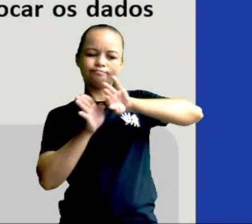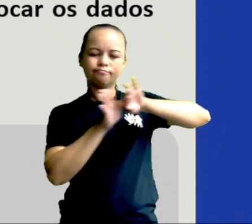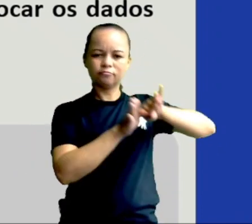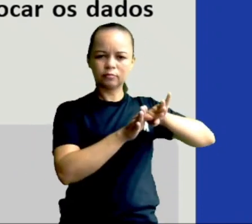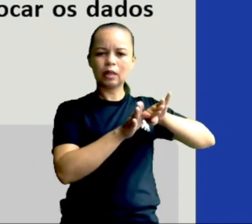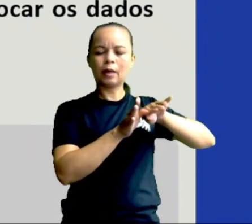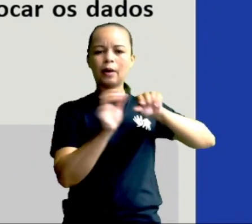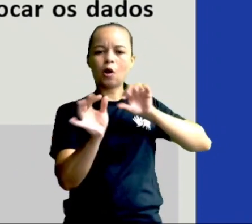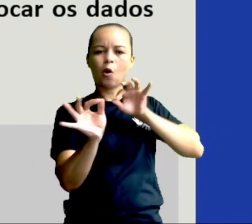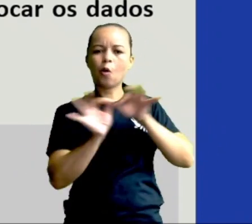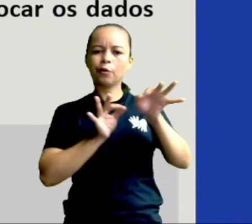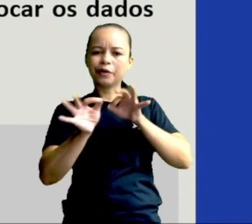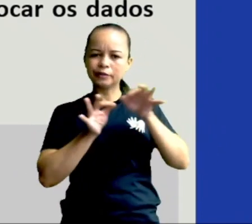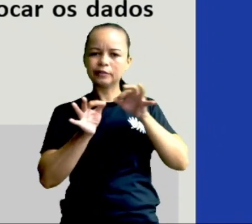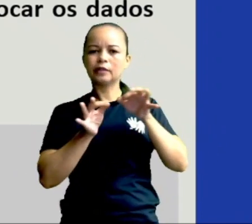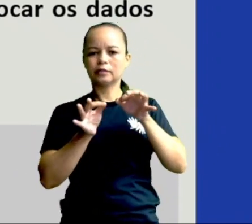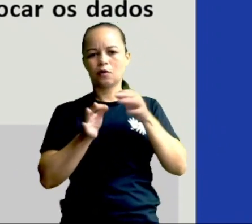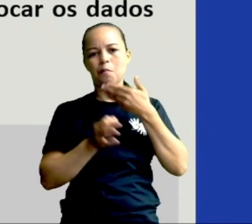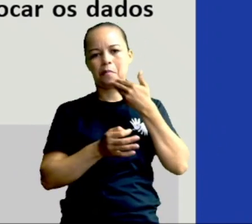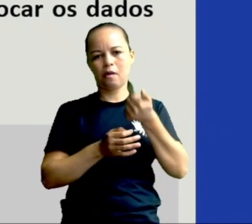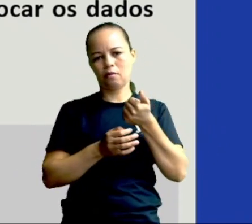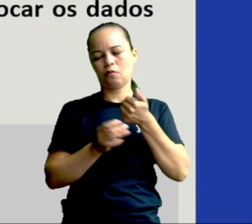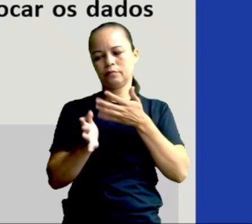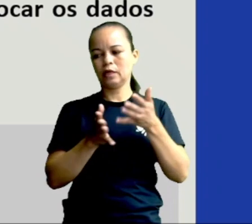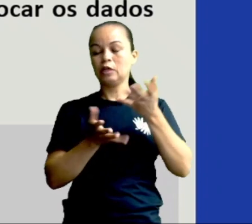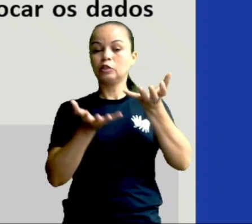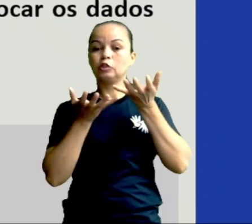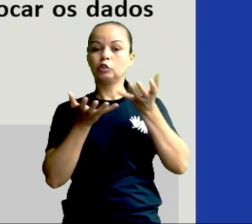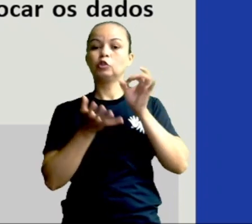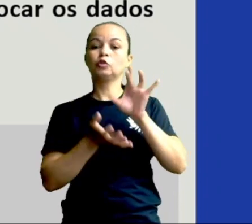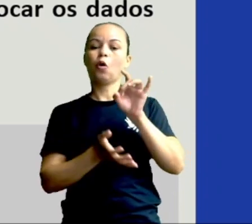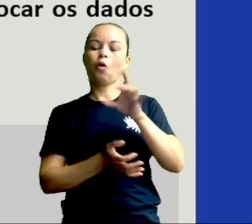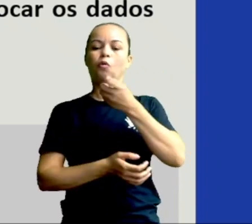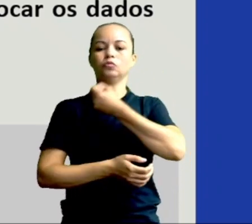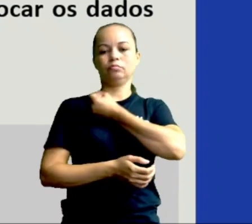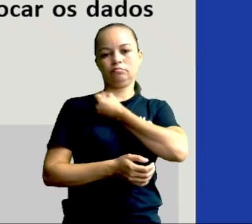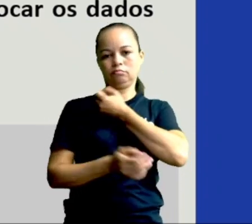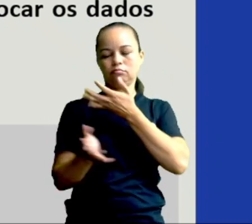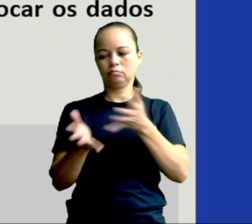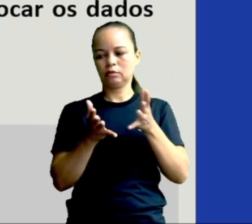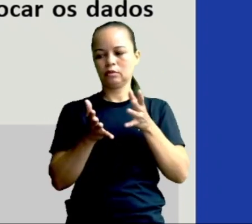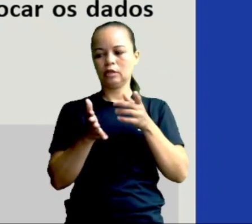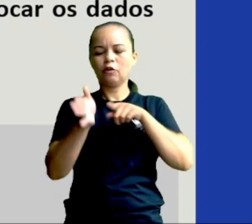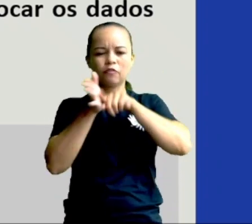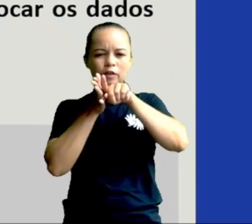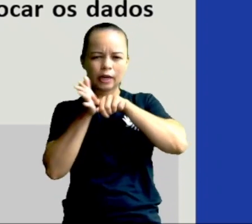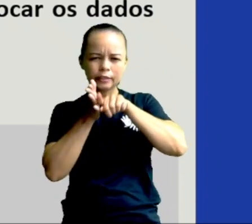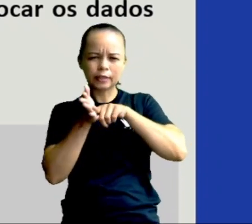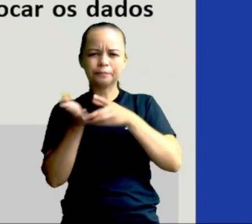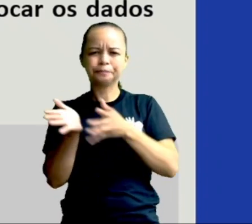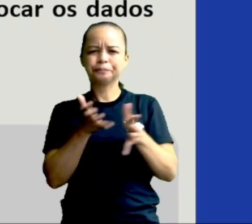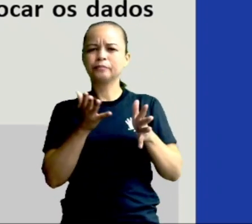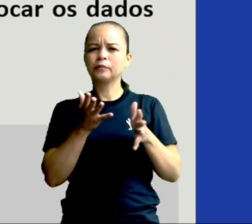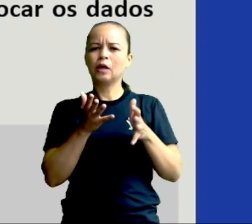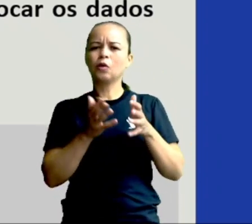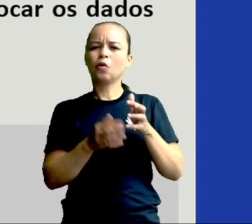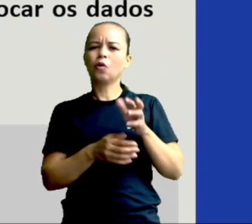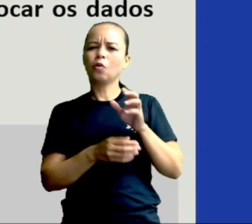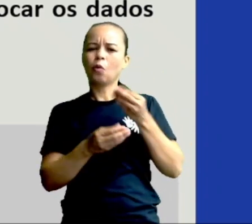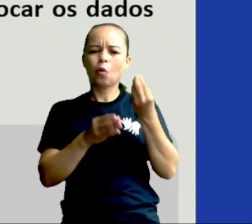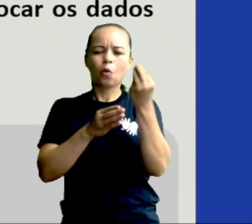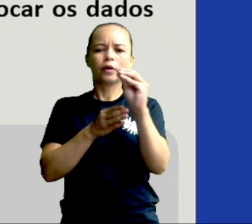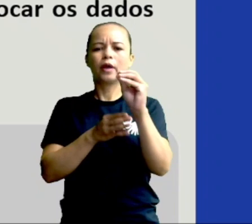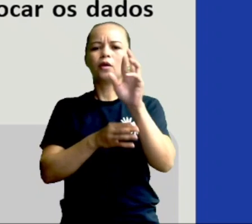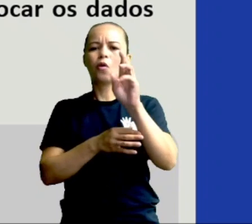nossa organização. Só quero os números aí. E o que é que eu vou fazer? Vamos lá analisar. Olha o que eu fiz. Coloquei em rol, em